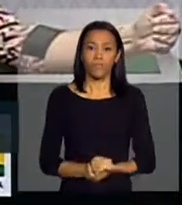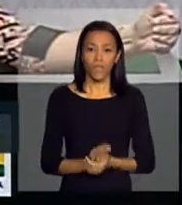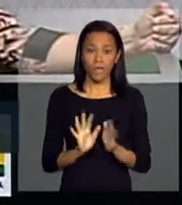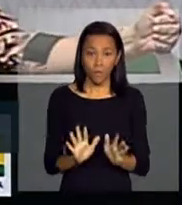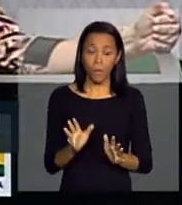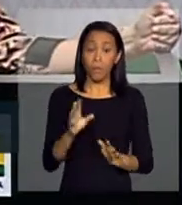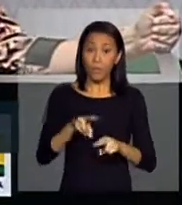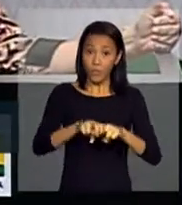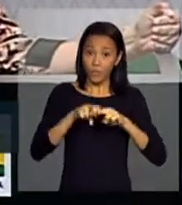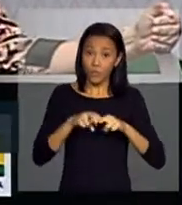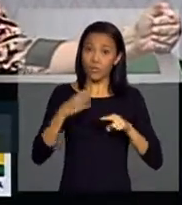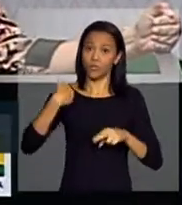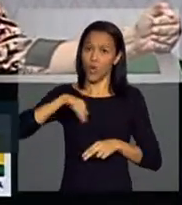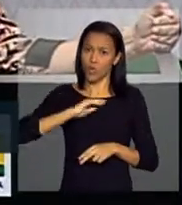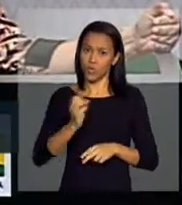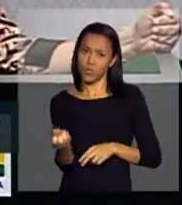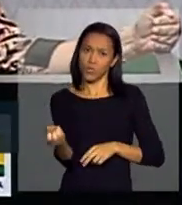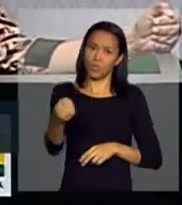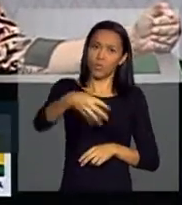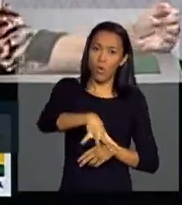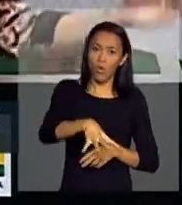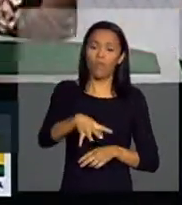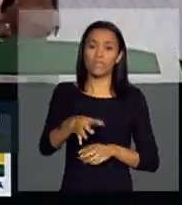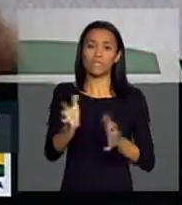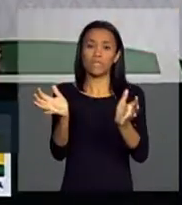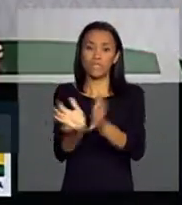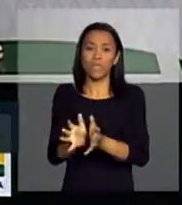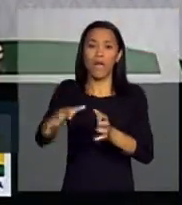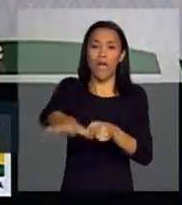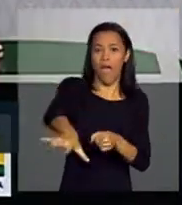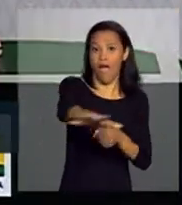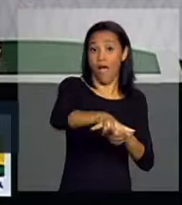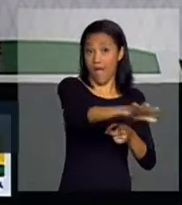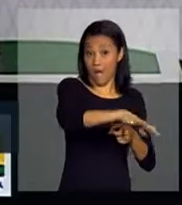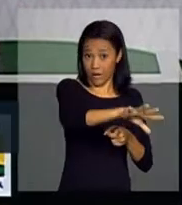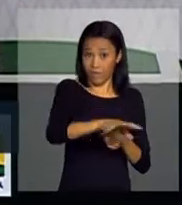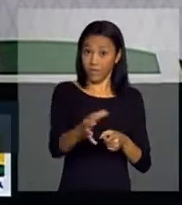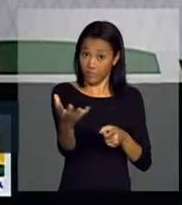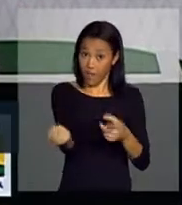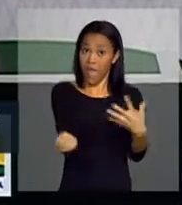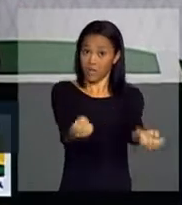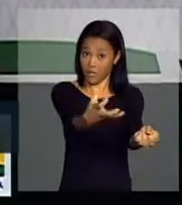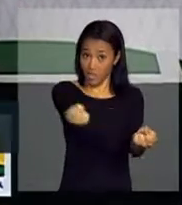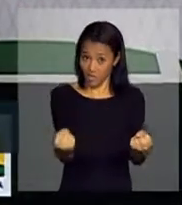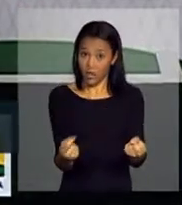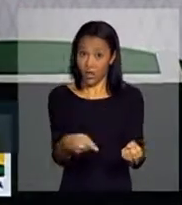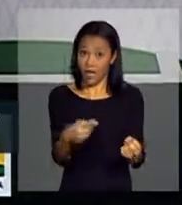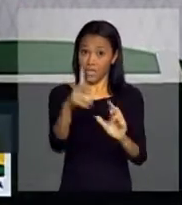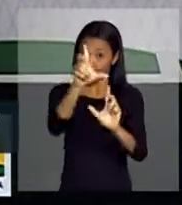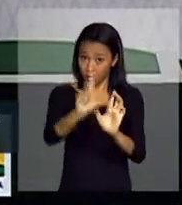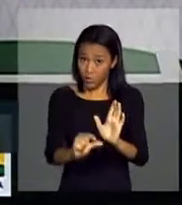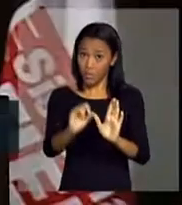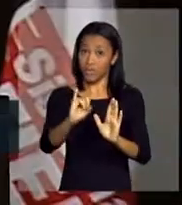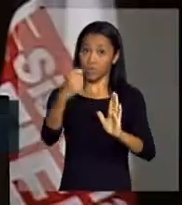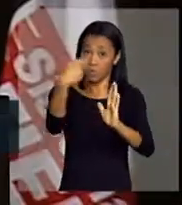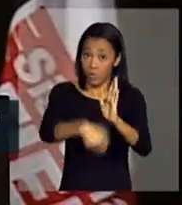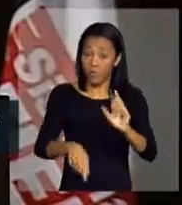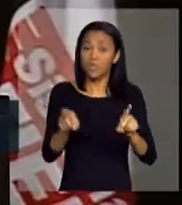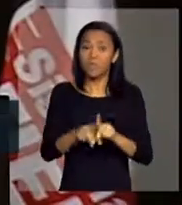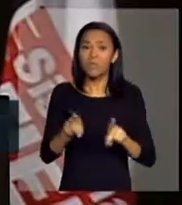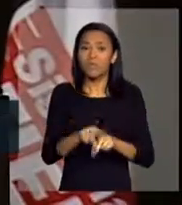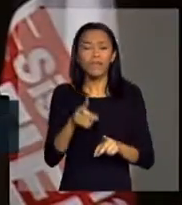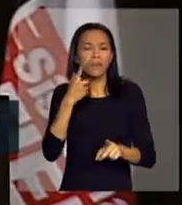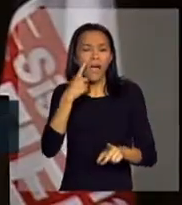dos novos setores que vão ser incluídos na desoneração da folha mas também elevação do lucro